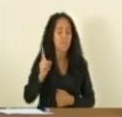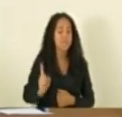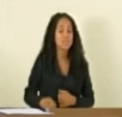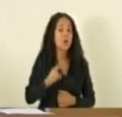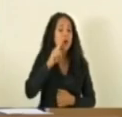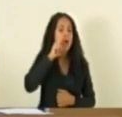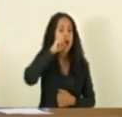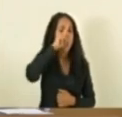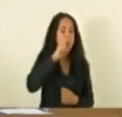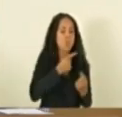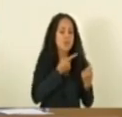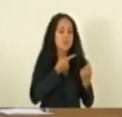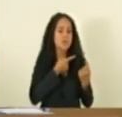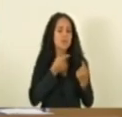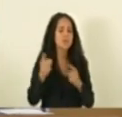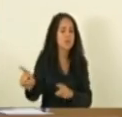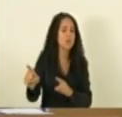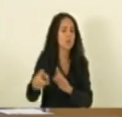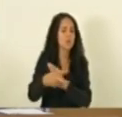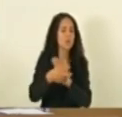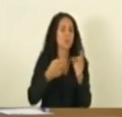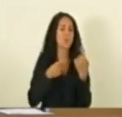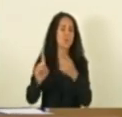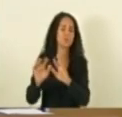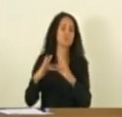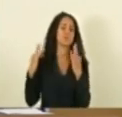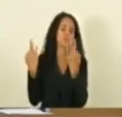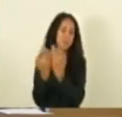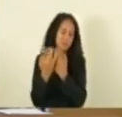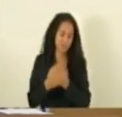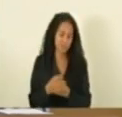crime contra as nossas famílias.